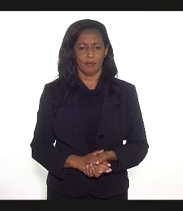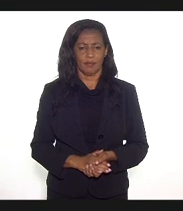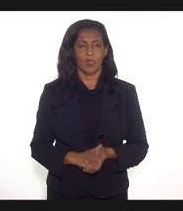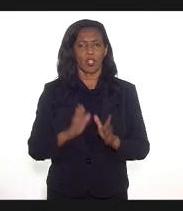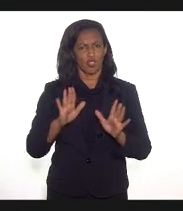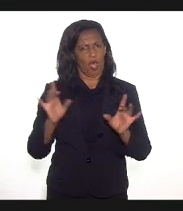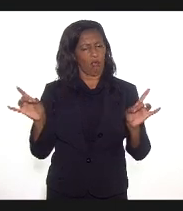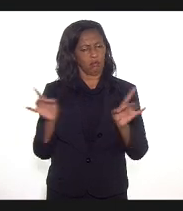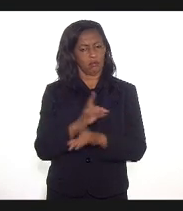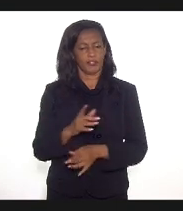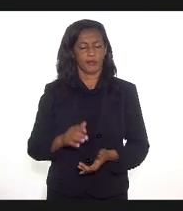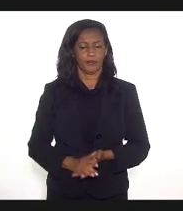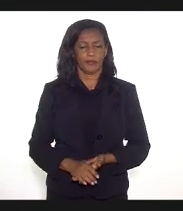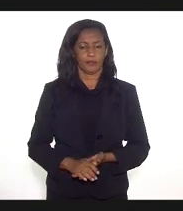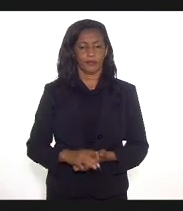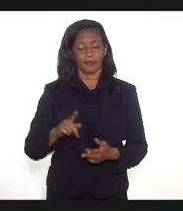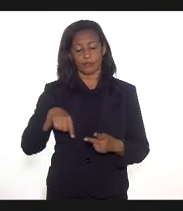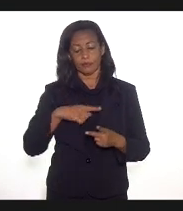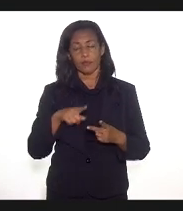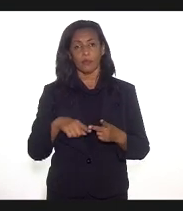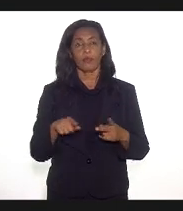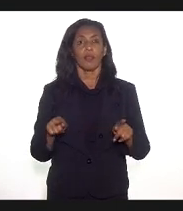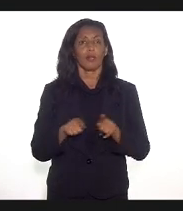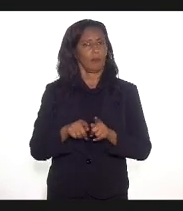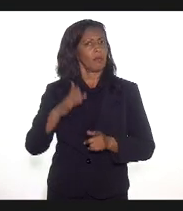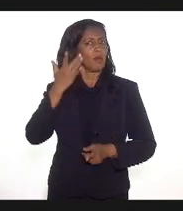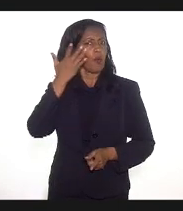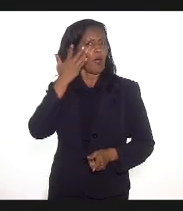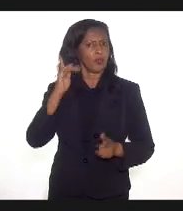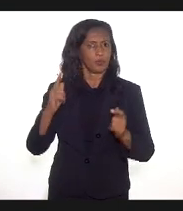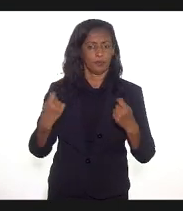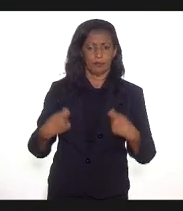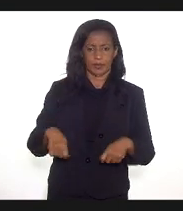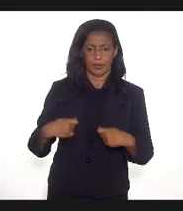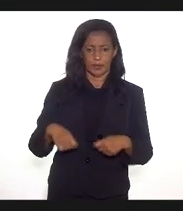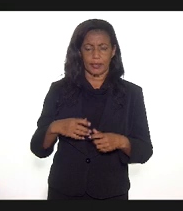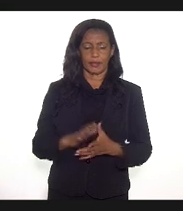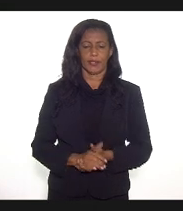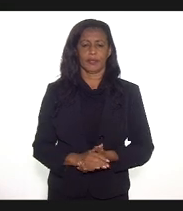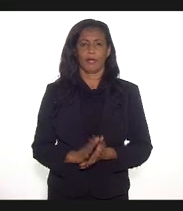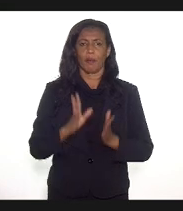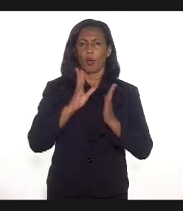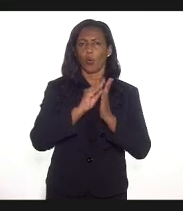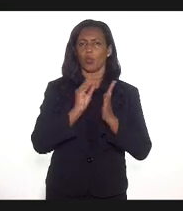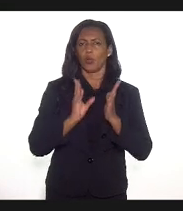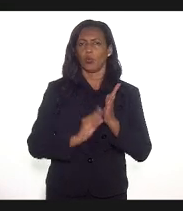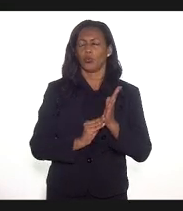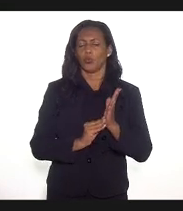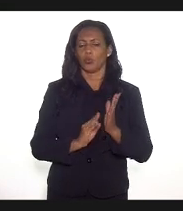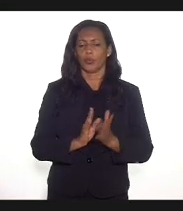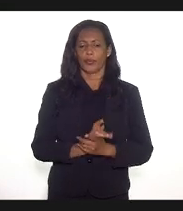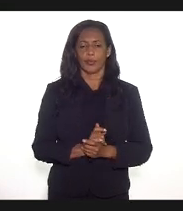ter feito. A outra alteração que eu acho que deveria ser feita, aí já mais de conteúdo